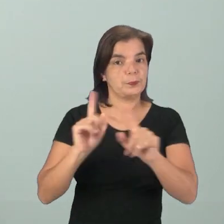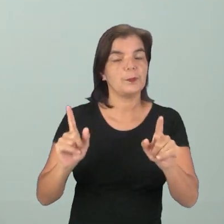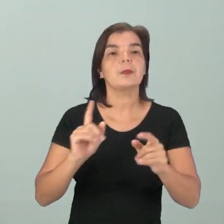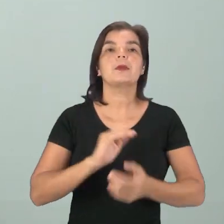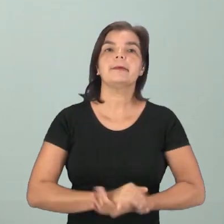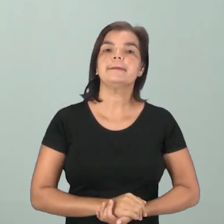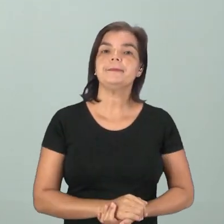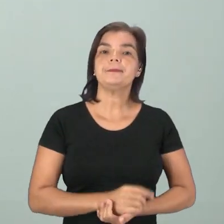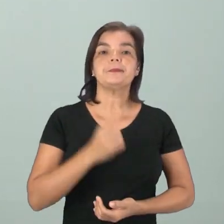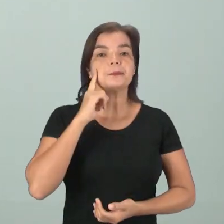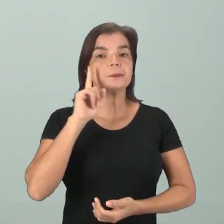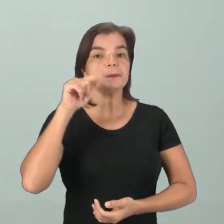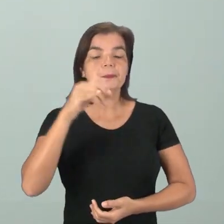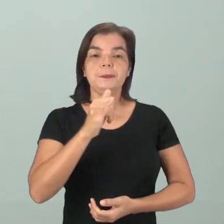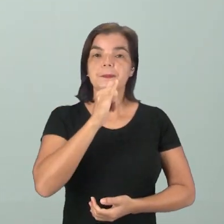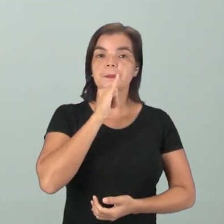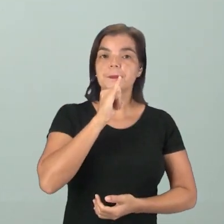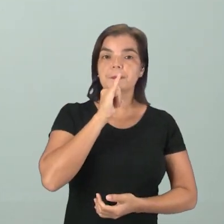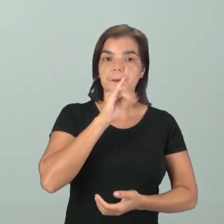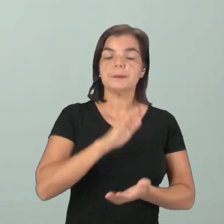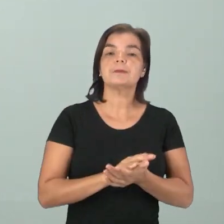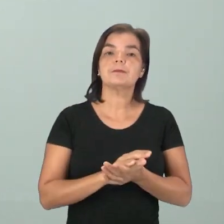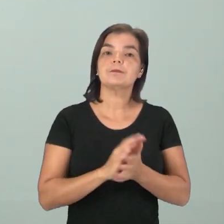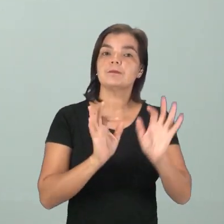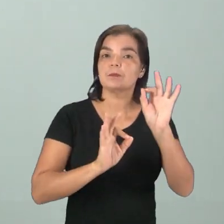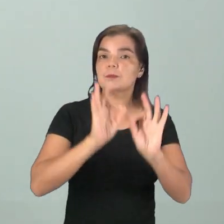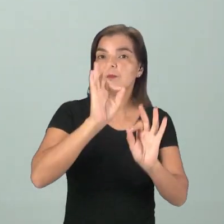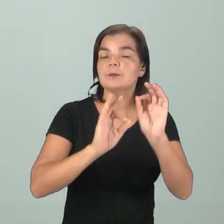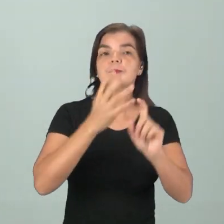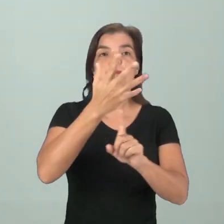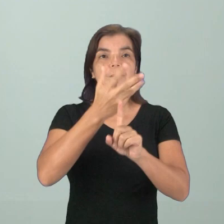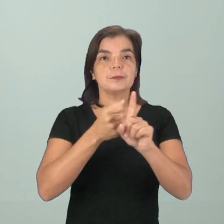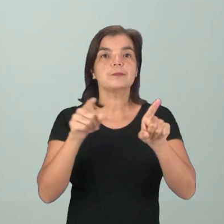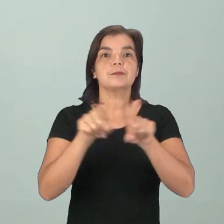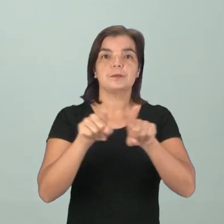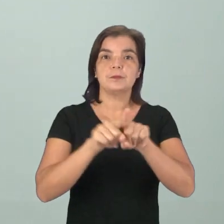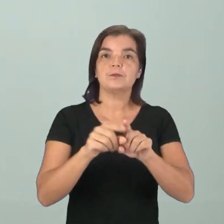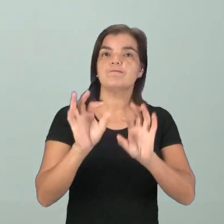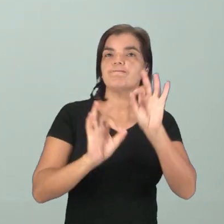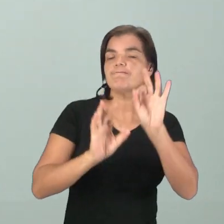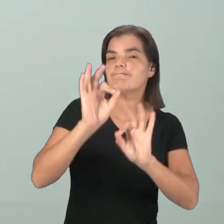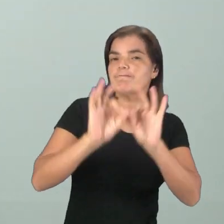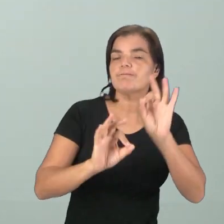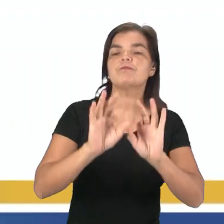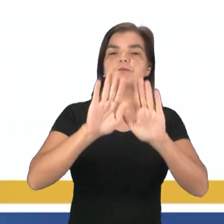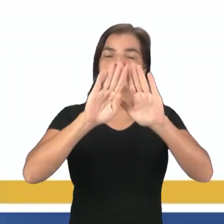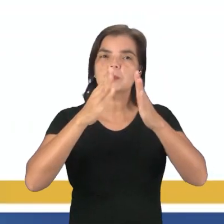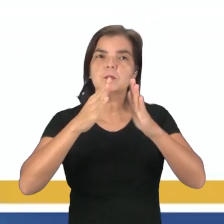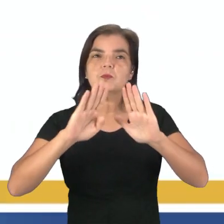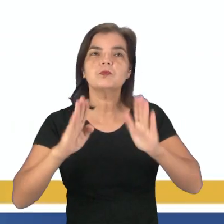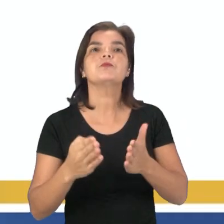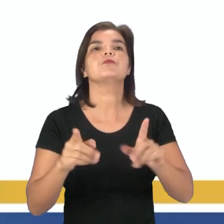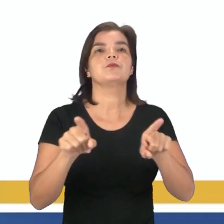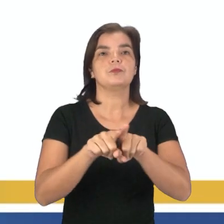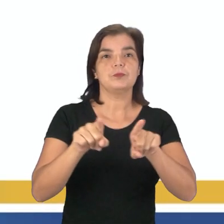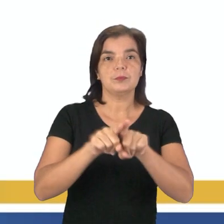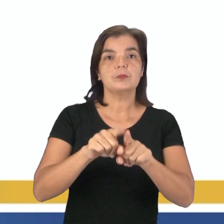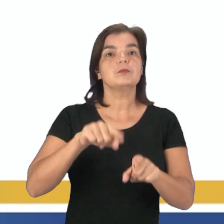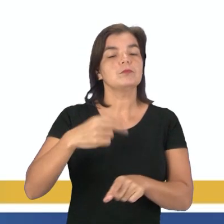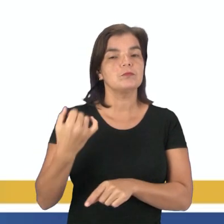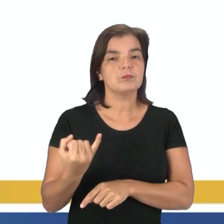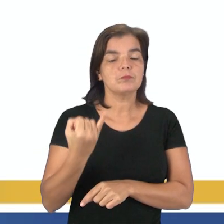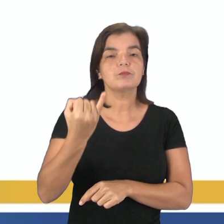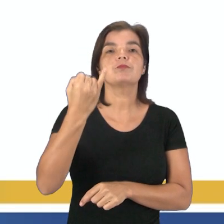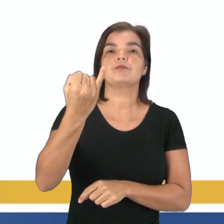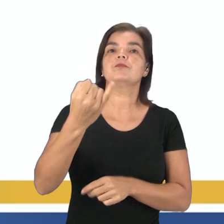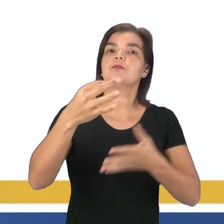diferentes. E a gente tem outro exemplo que são as artes plásticas. Os artefatos produzidos por artistas plásticos e